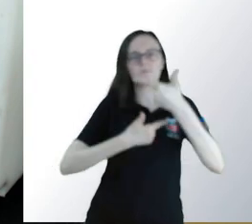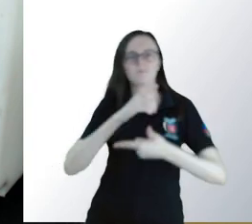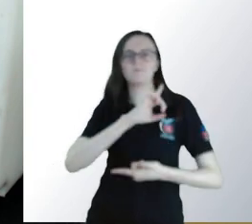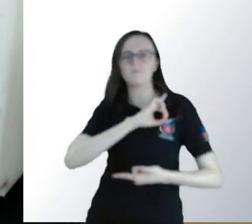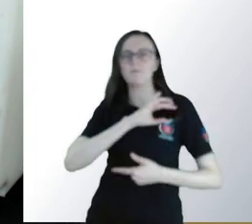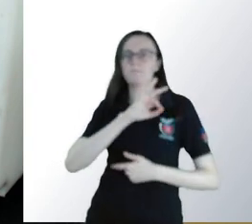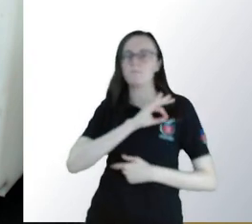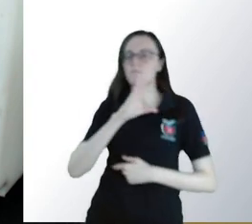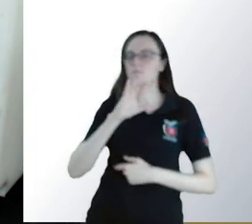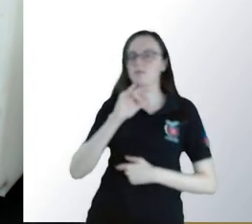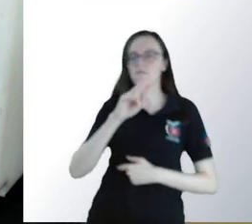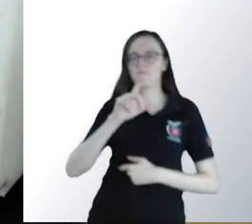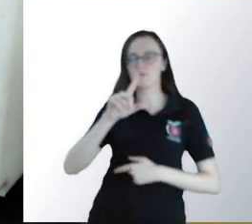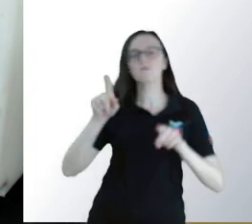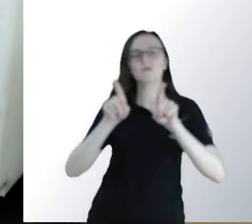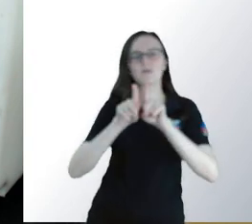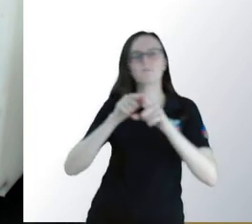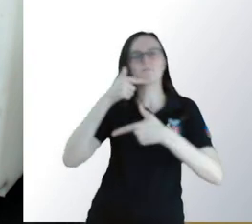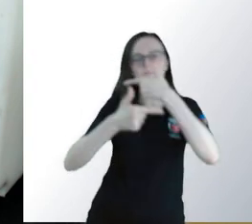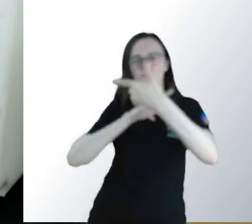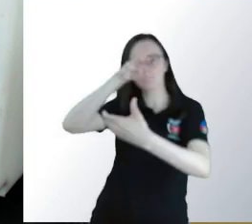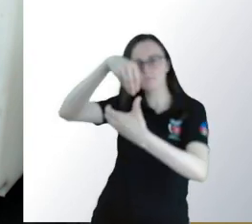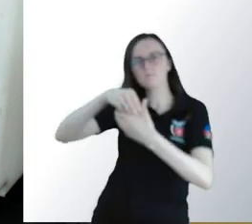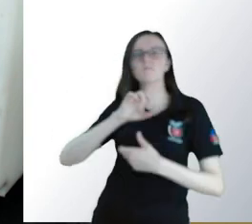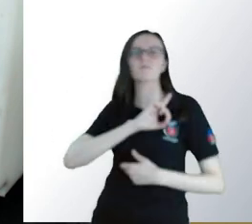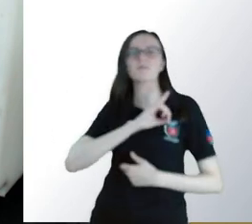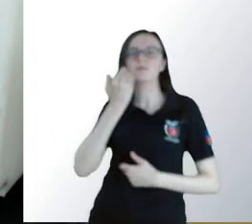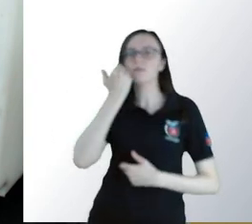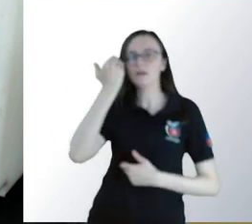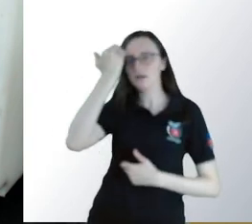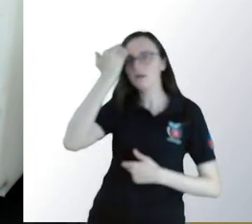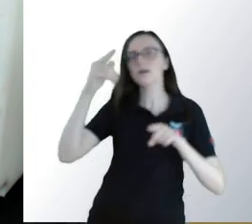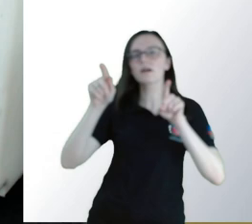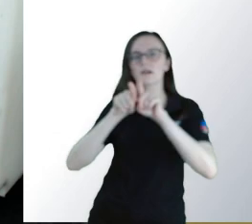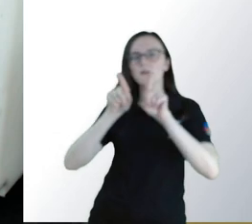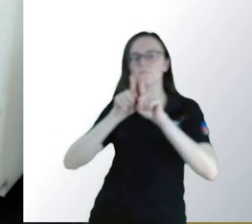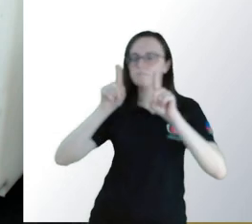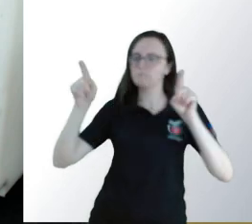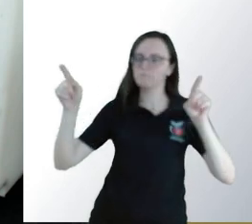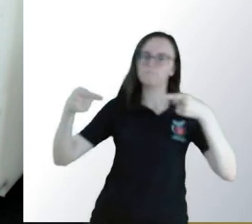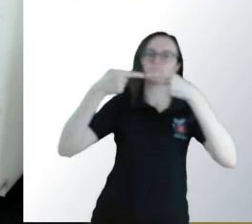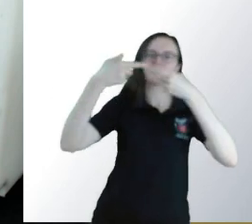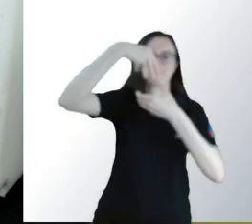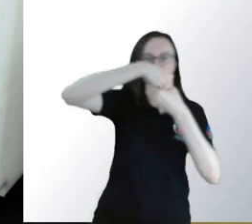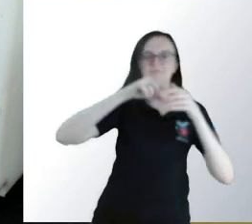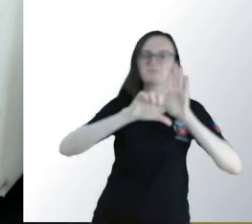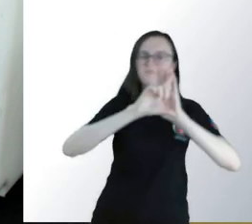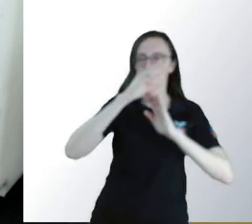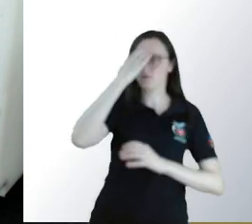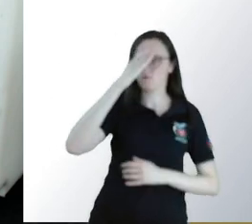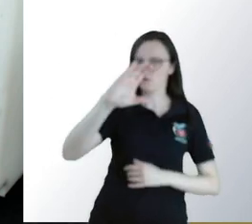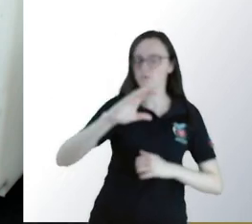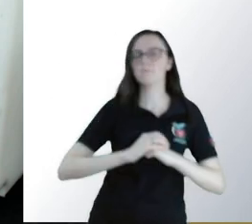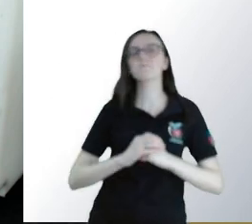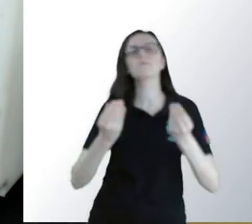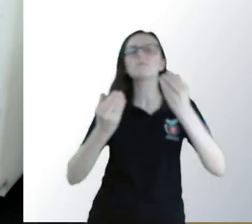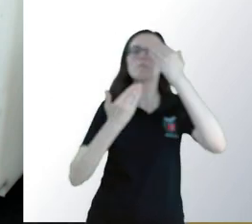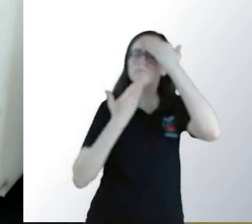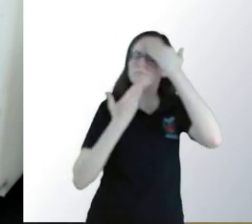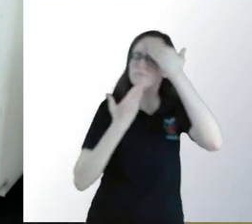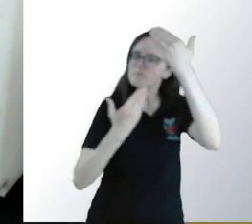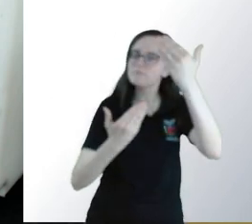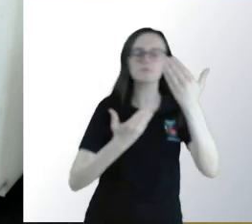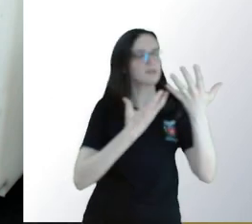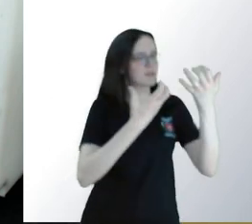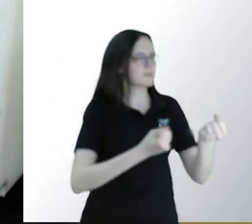Civil e é titular da Delegacia do Adolescente em conflito com a lei de Curitiba. Né? Primeiro, muito obrigada por aceitar o